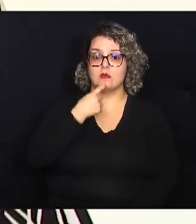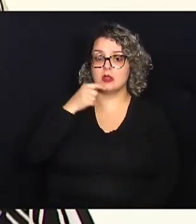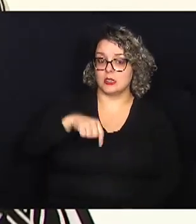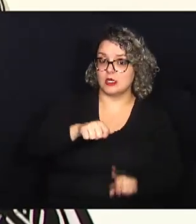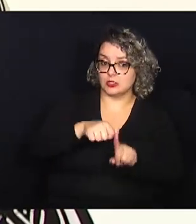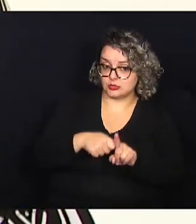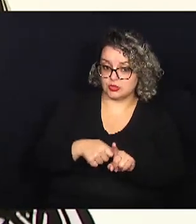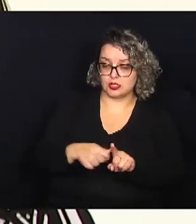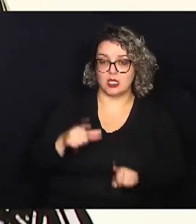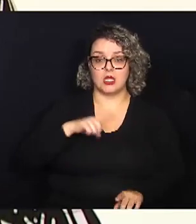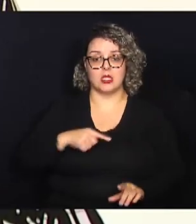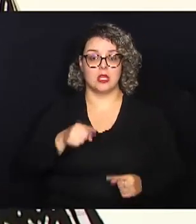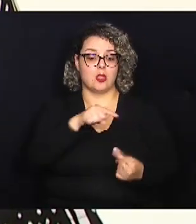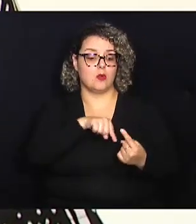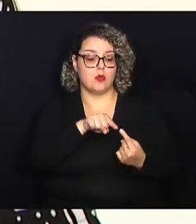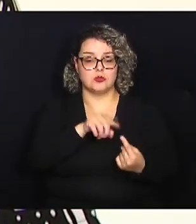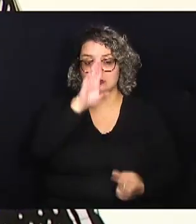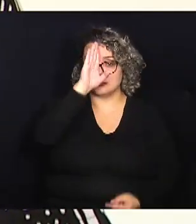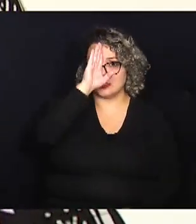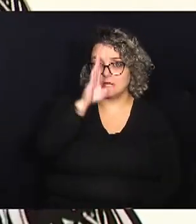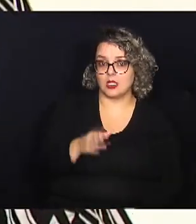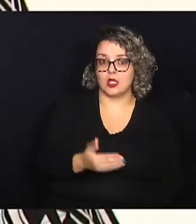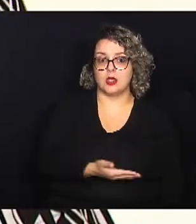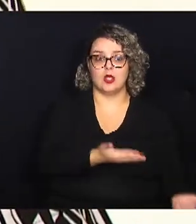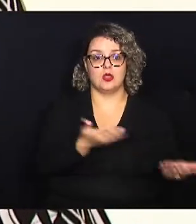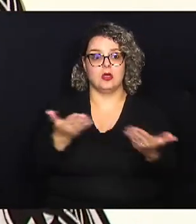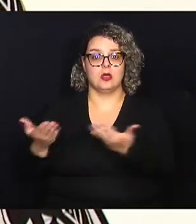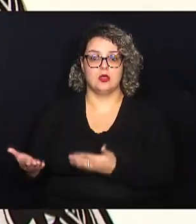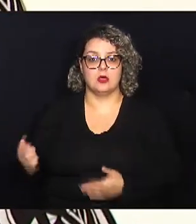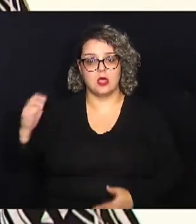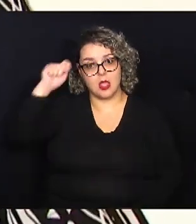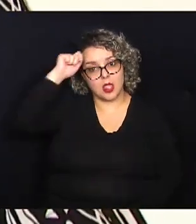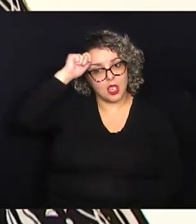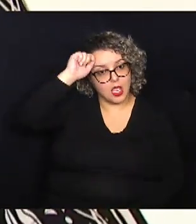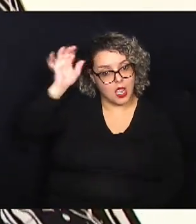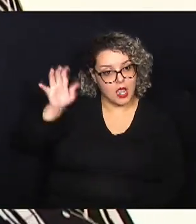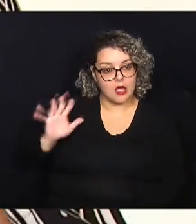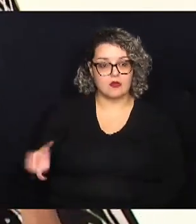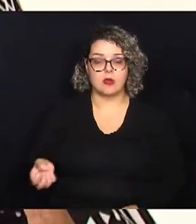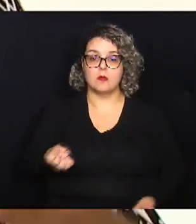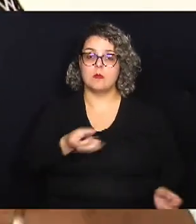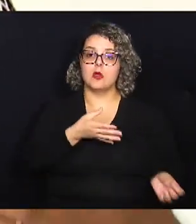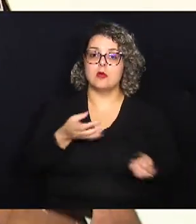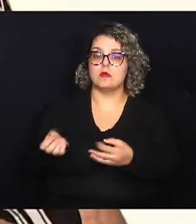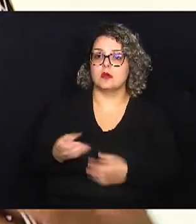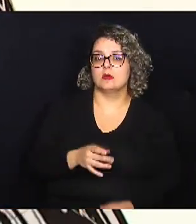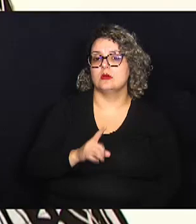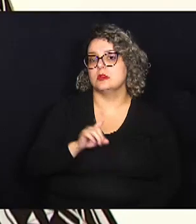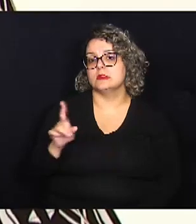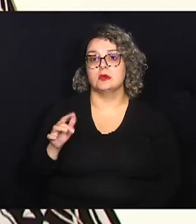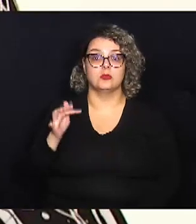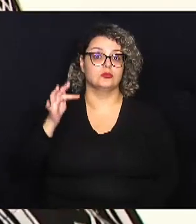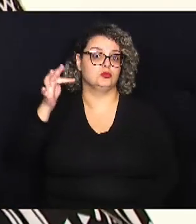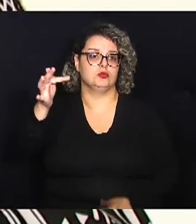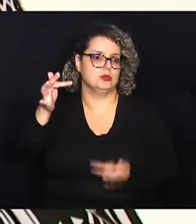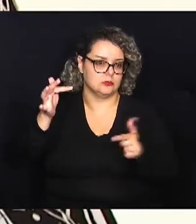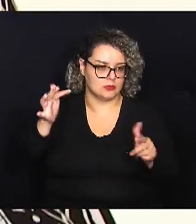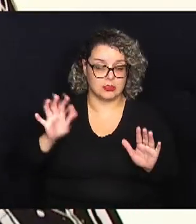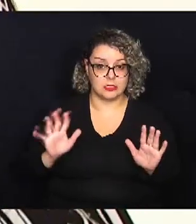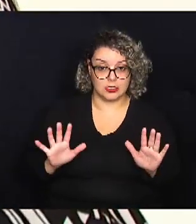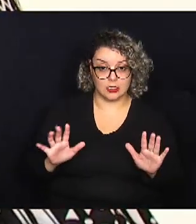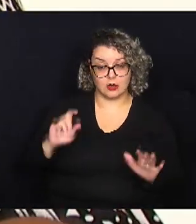o propósito principal de apresentar a África moderna. Uma África não do futuro que não existe, mas